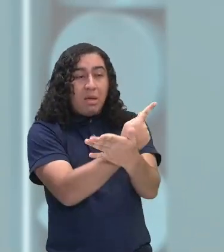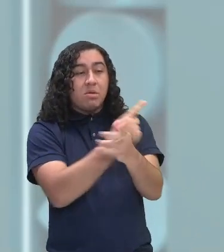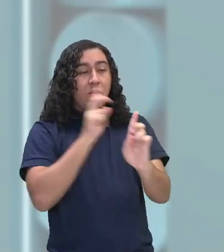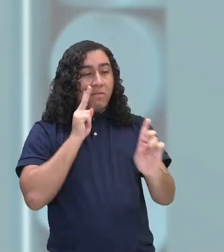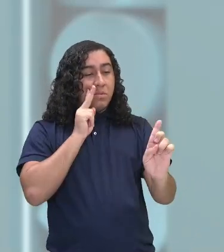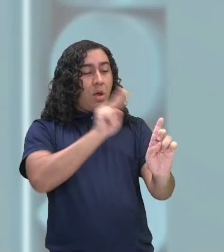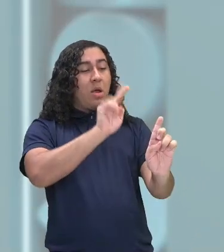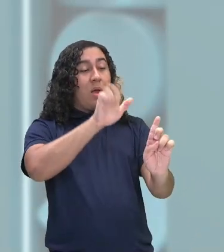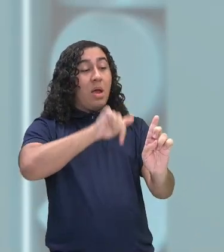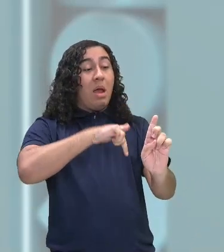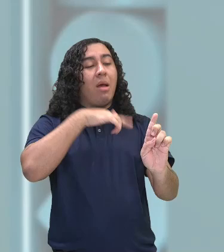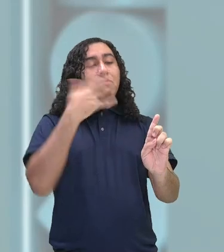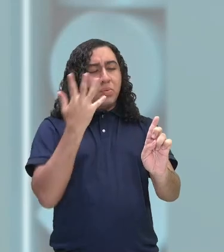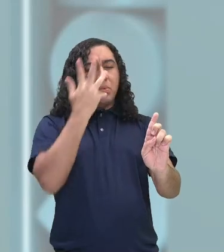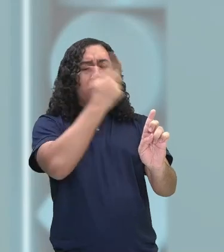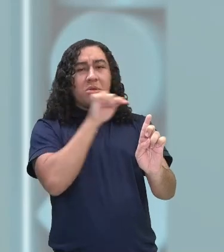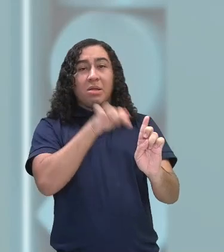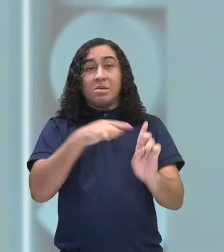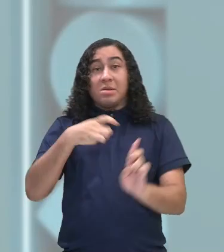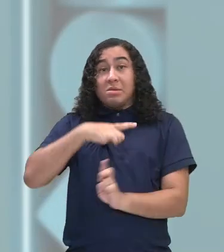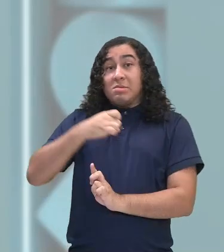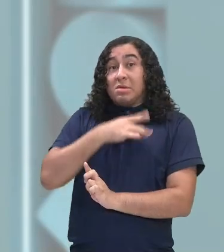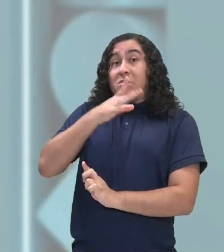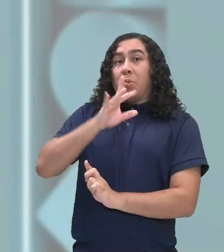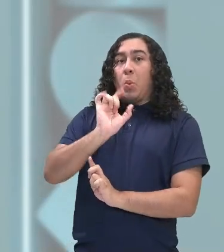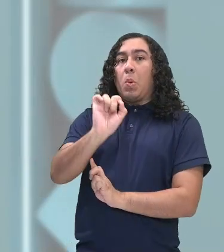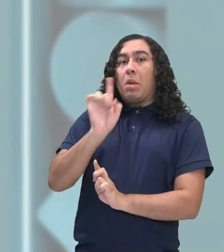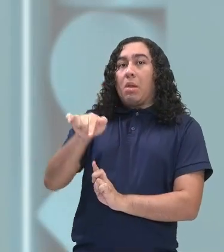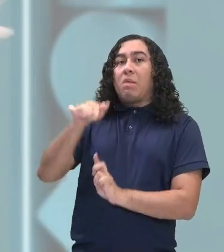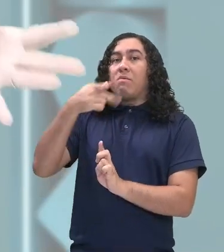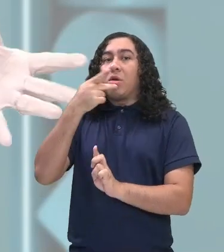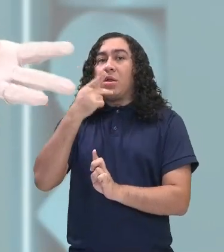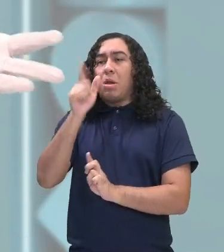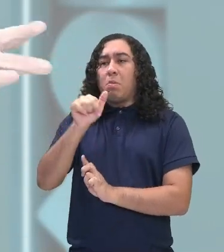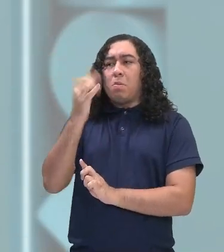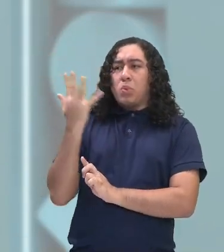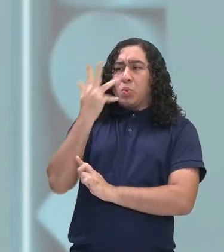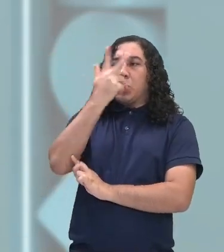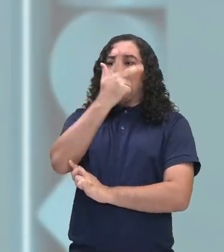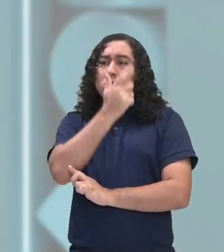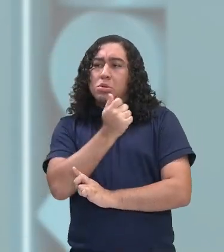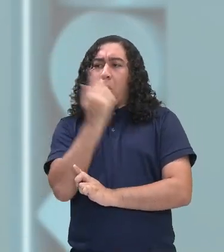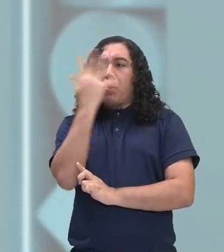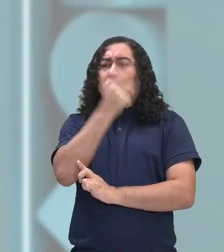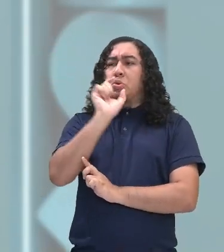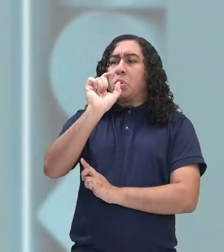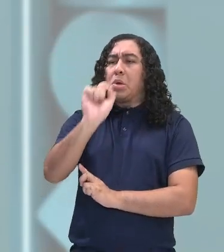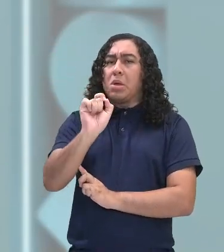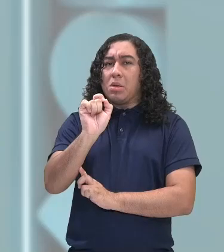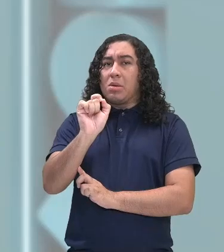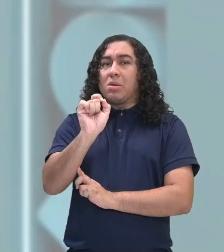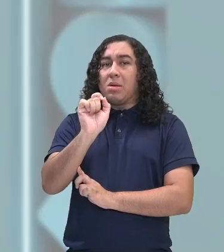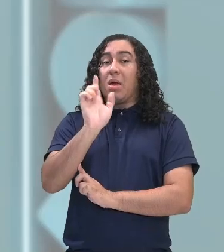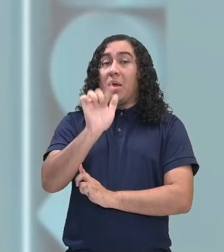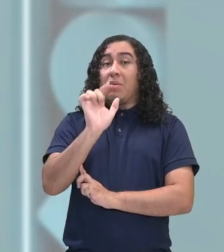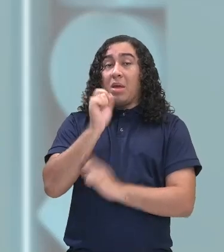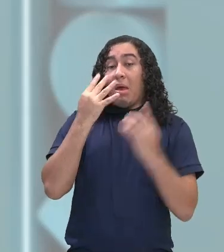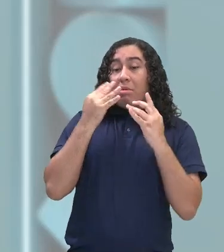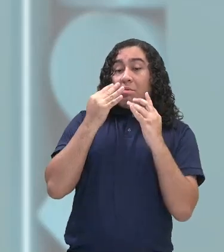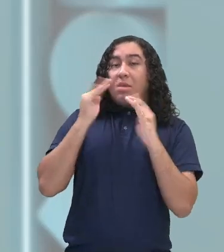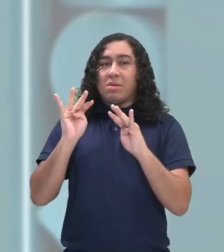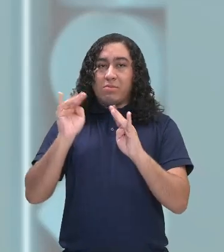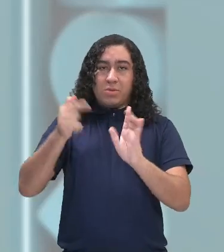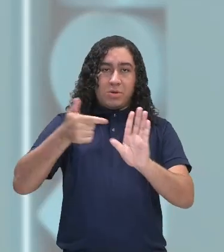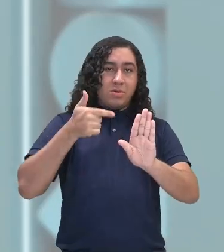A criança já se assusta logo. O que ela quis dizer quando disse que bonito? Está chamando a minha atenção, está usando de